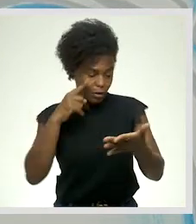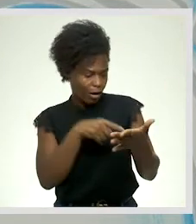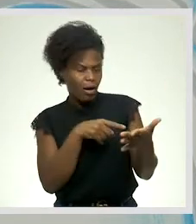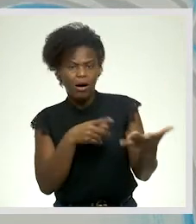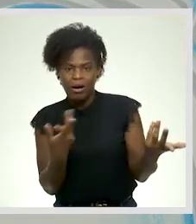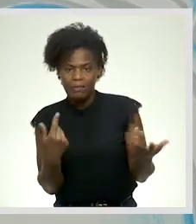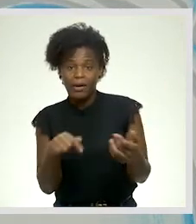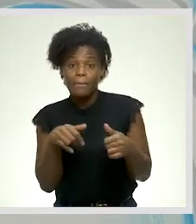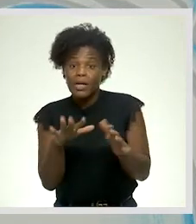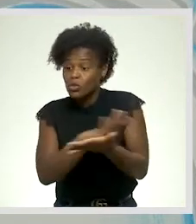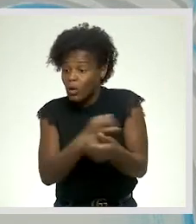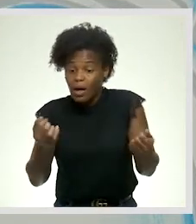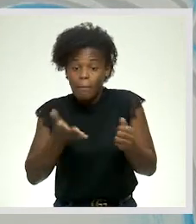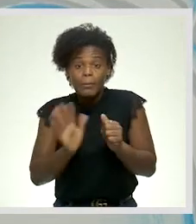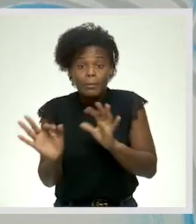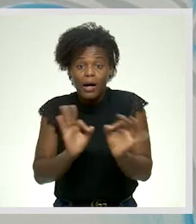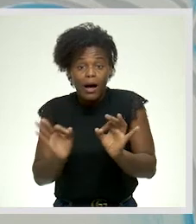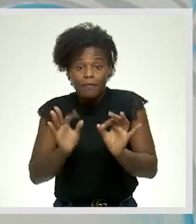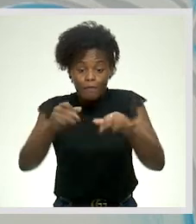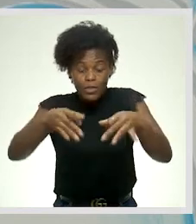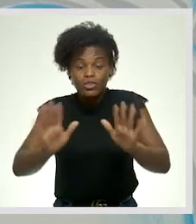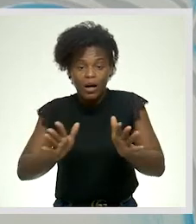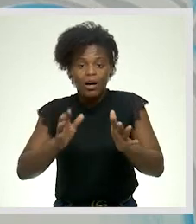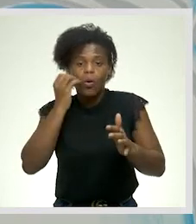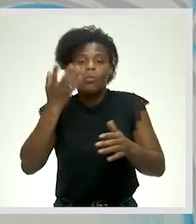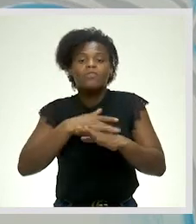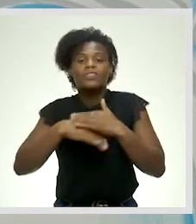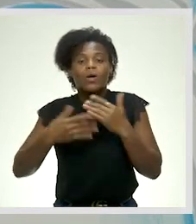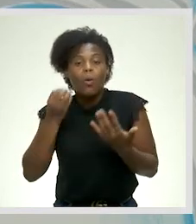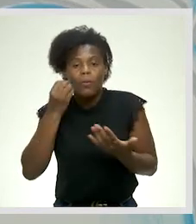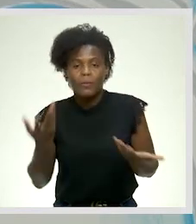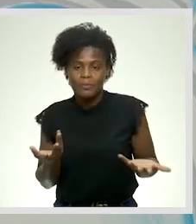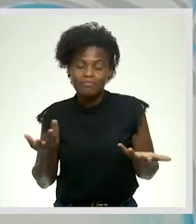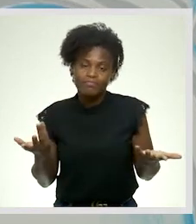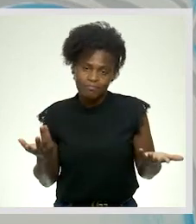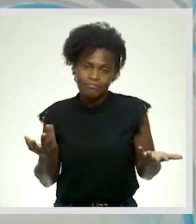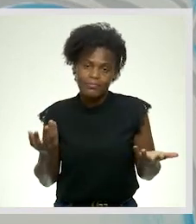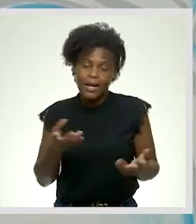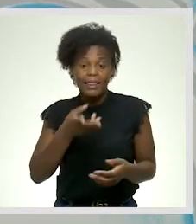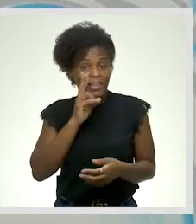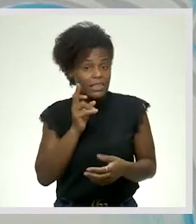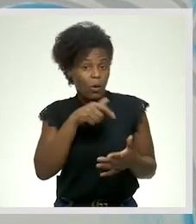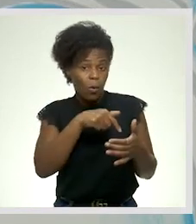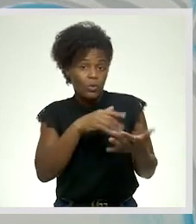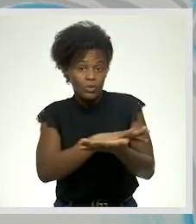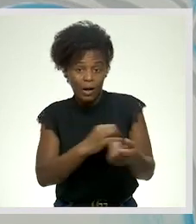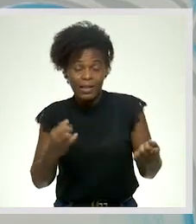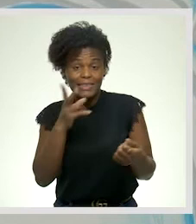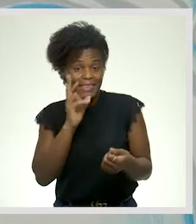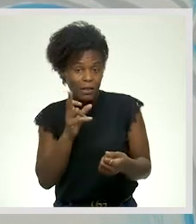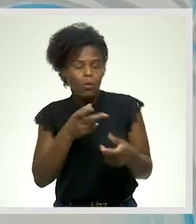o jornal já está pronto para sair. E agora? Como é que vamos fazer? A direção